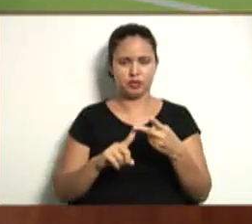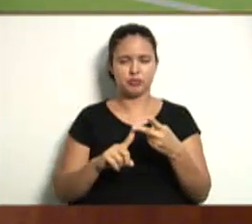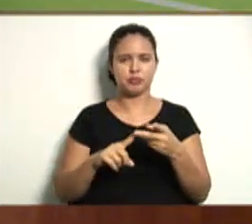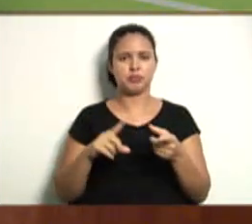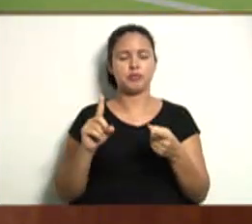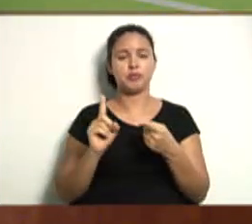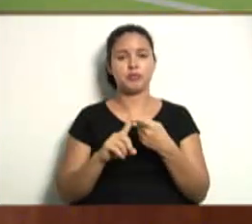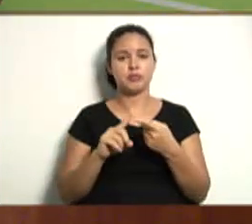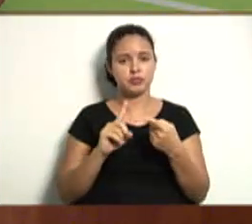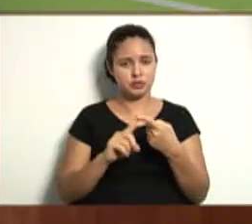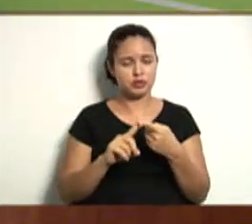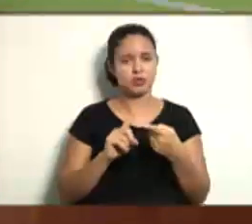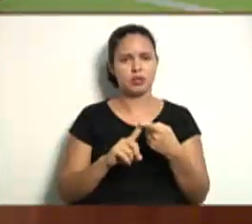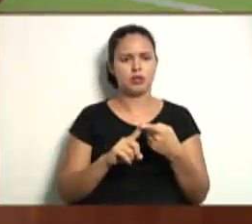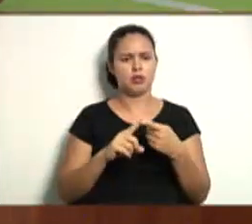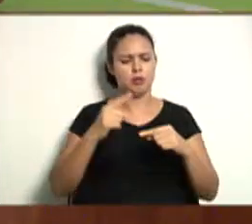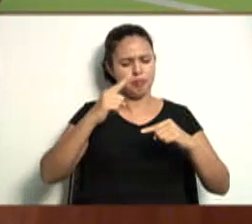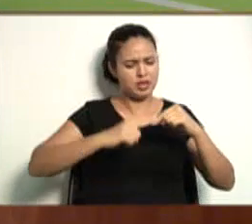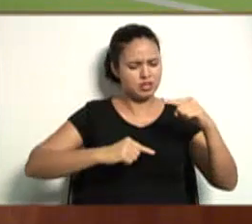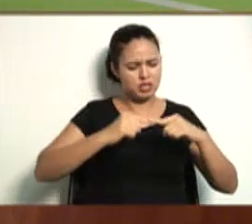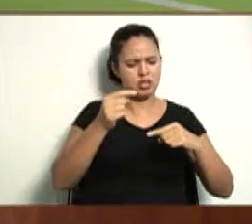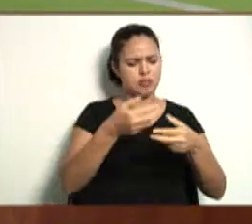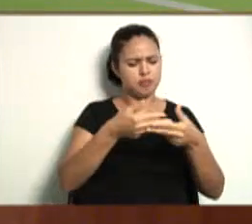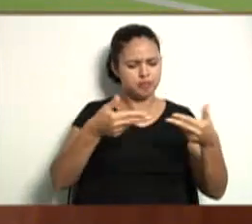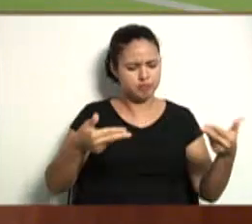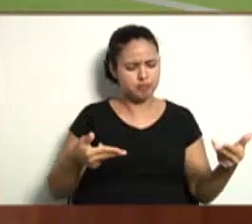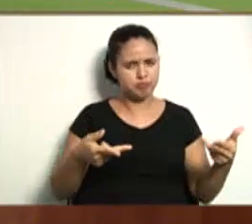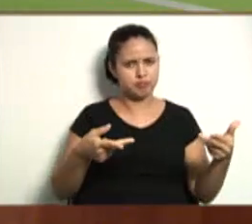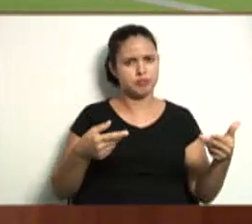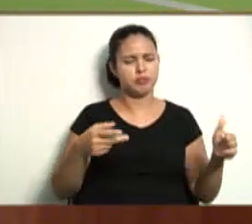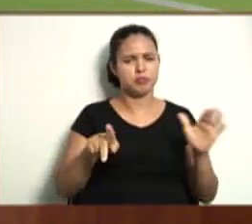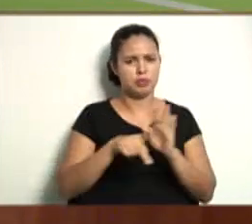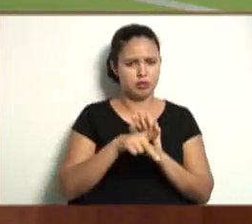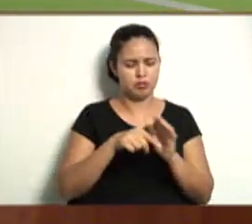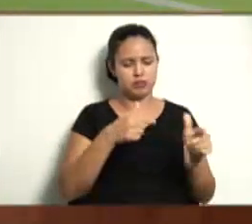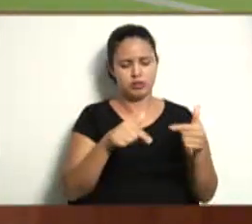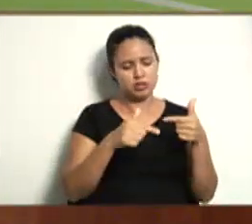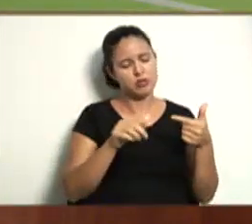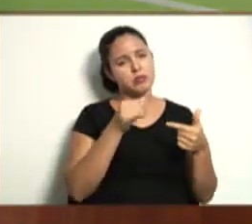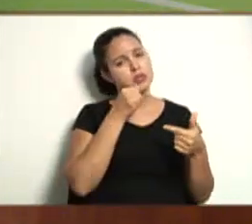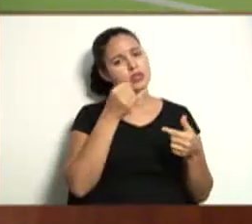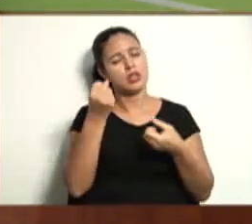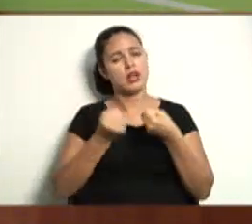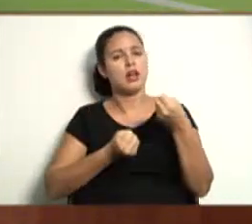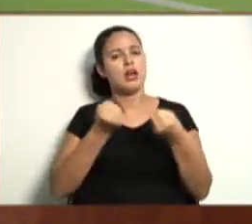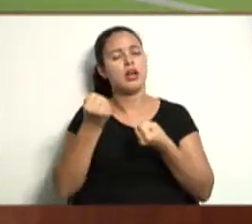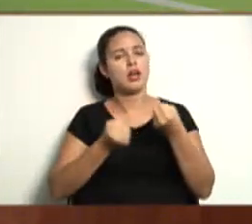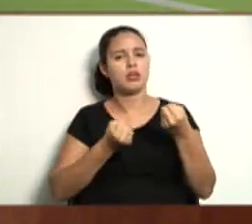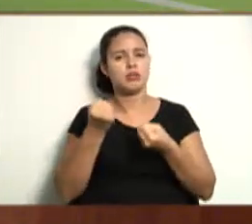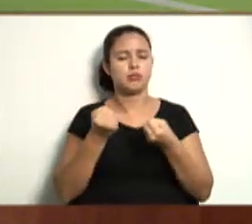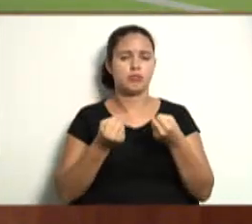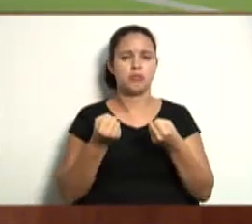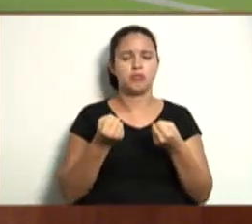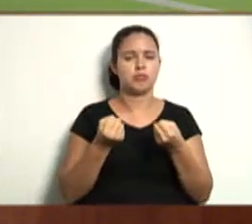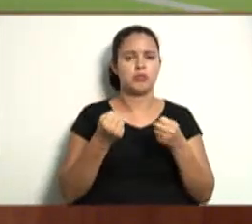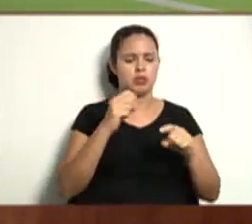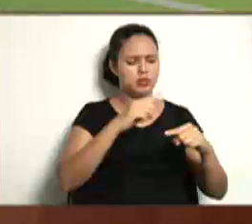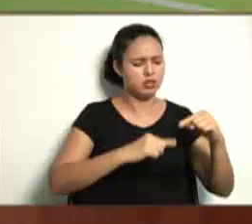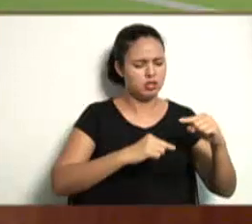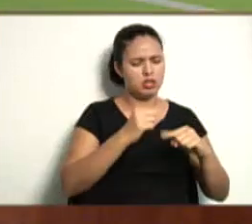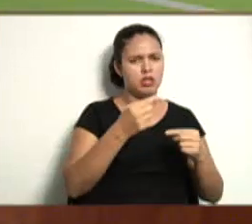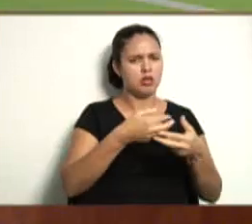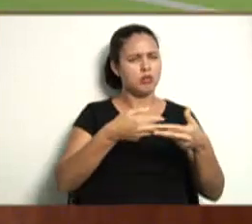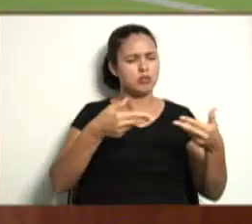Os instrumentos para trabalhar. Carro, como ela disse, algum instrumento que já caiu